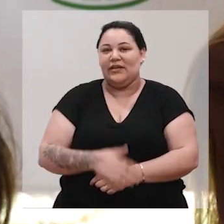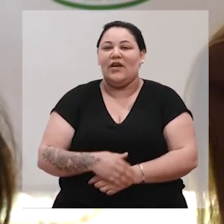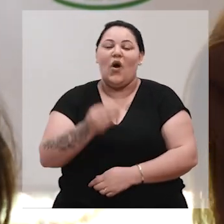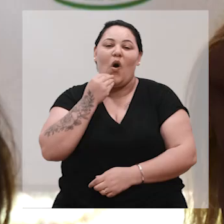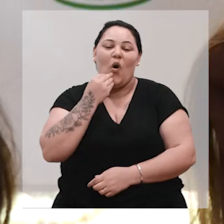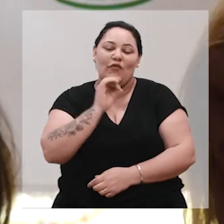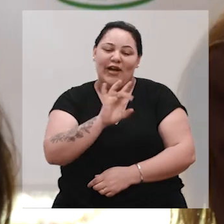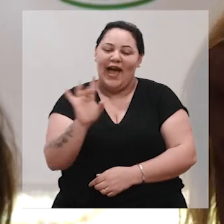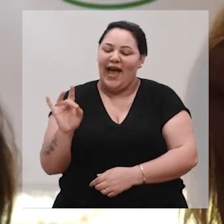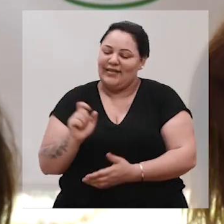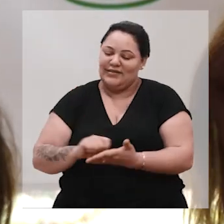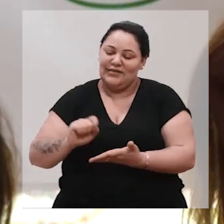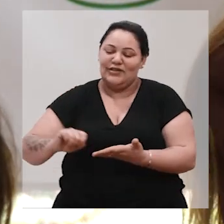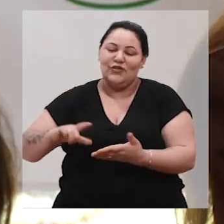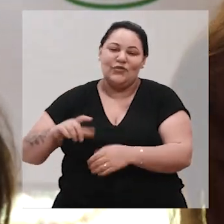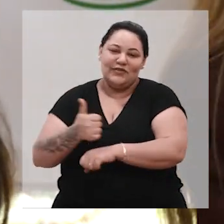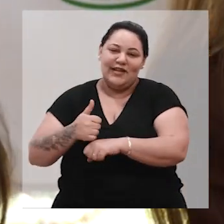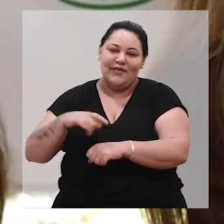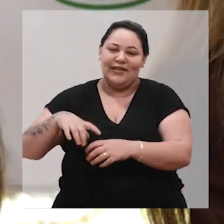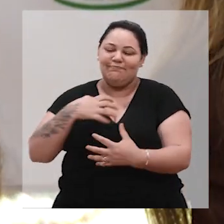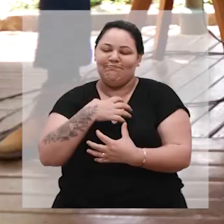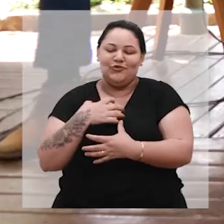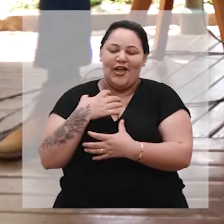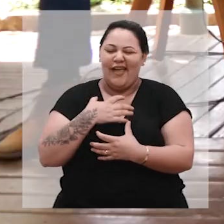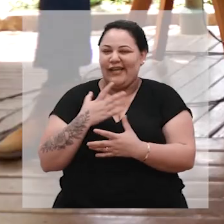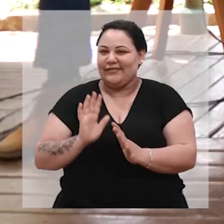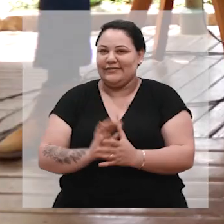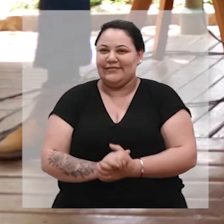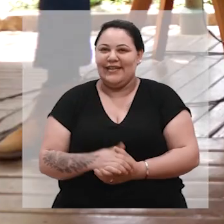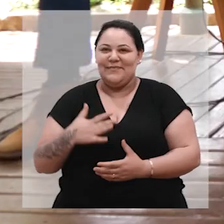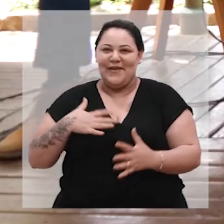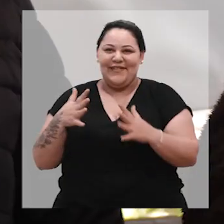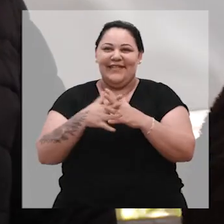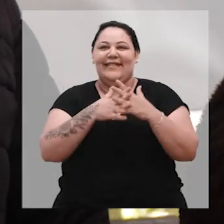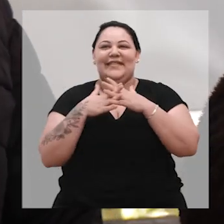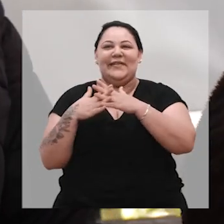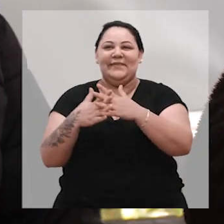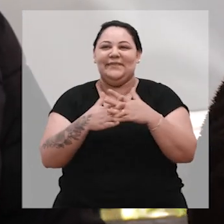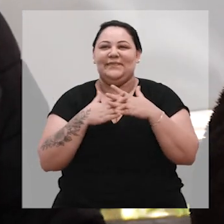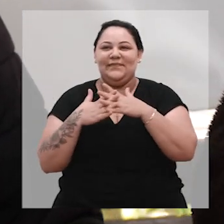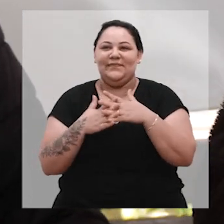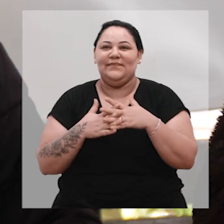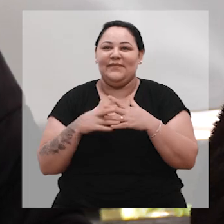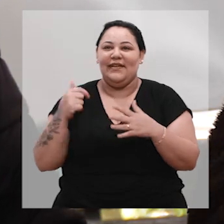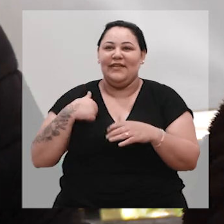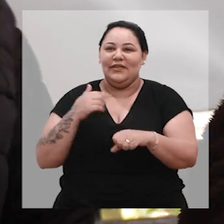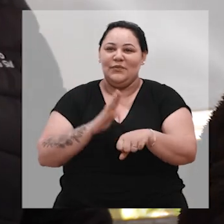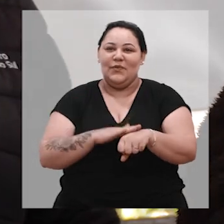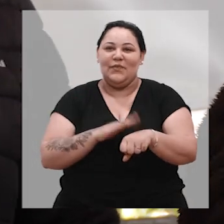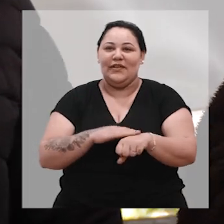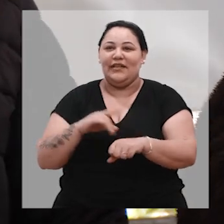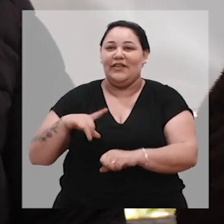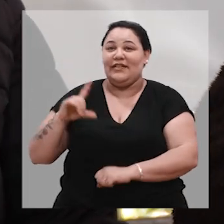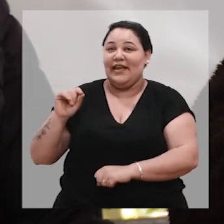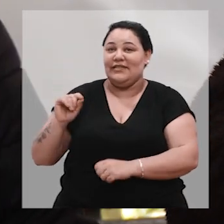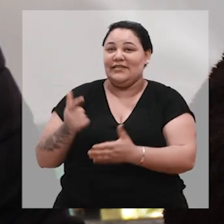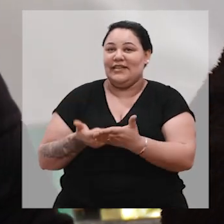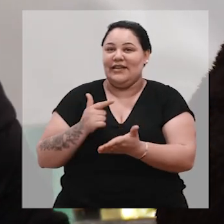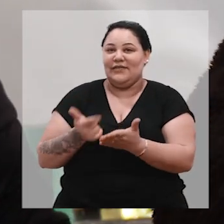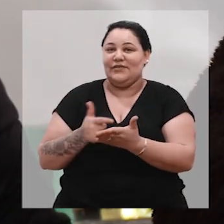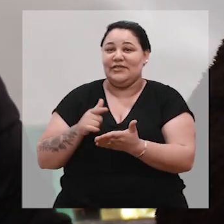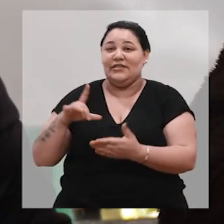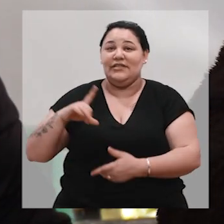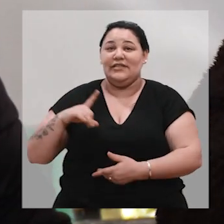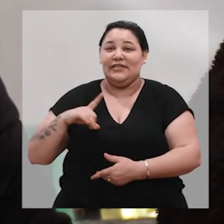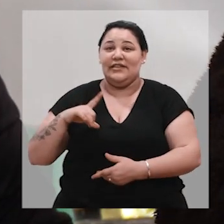que cada escritor tem seu estilo, né? Sim, mas conte-nos o seu estilo. É meio caótico. Eu estou nesse momento, eu